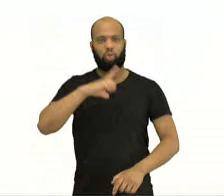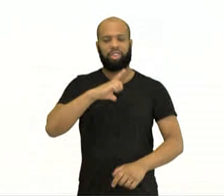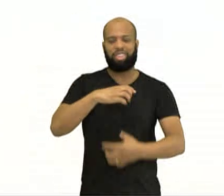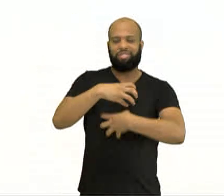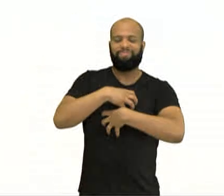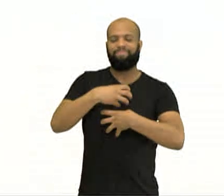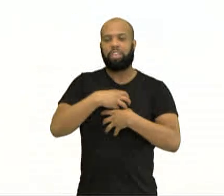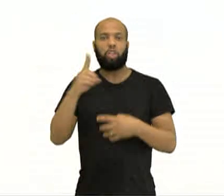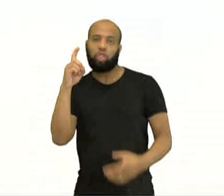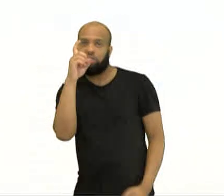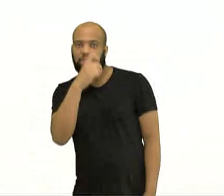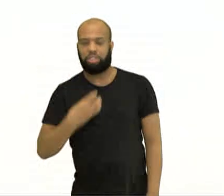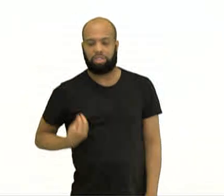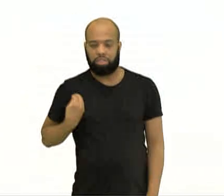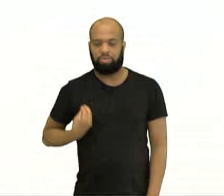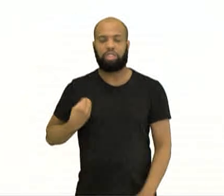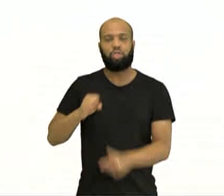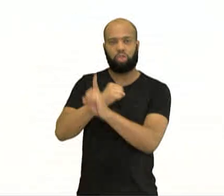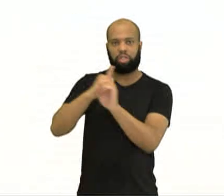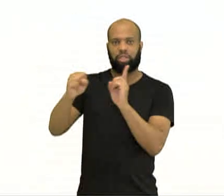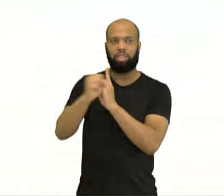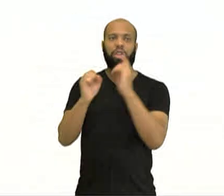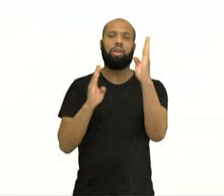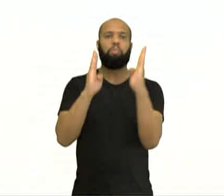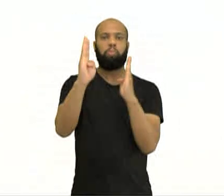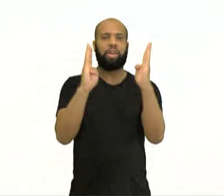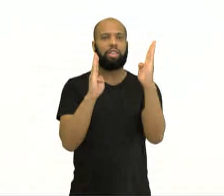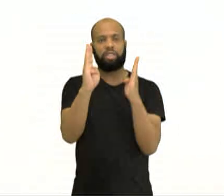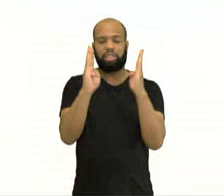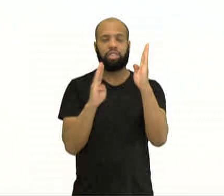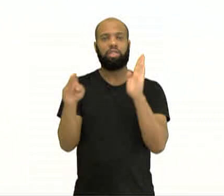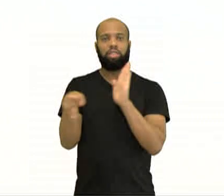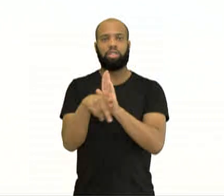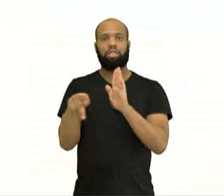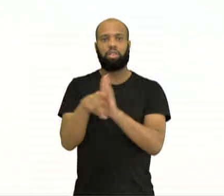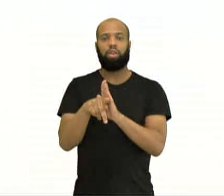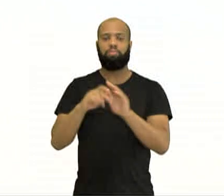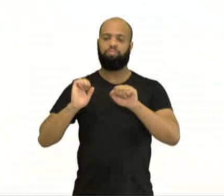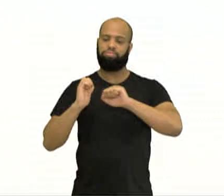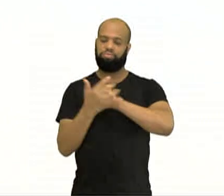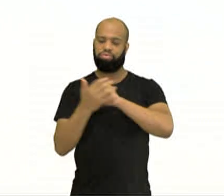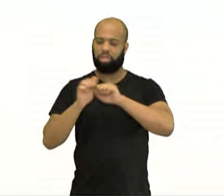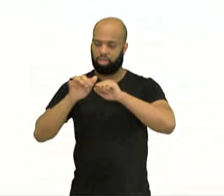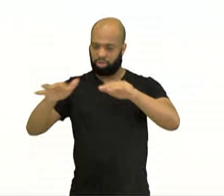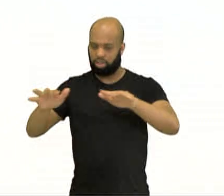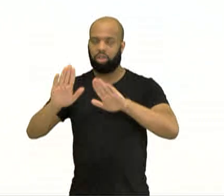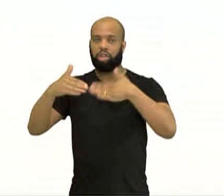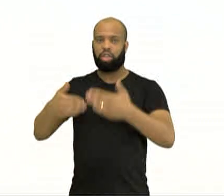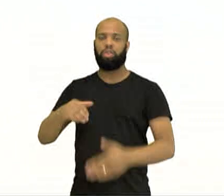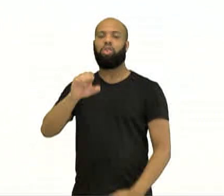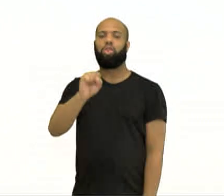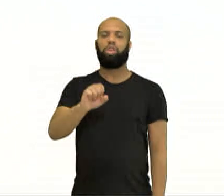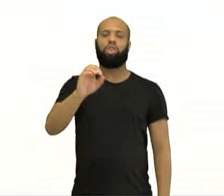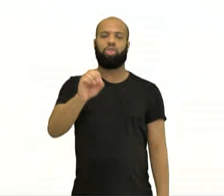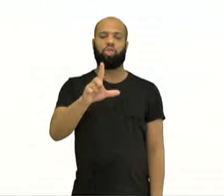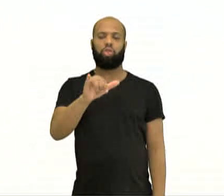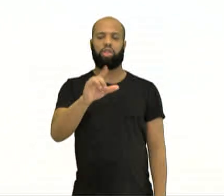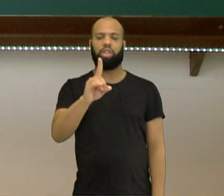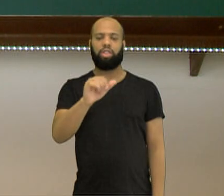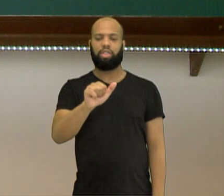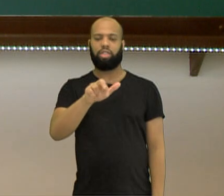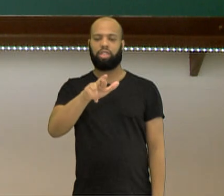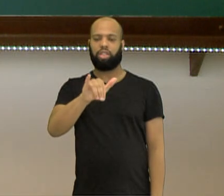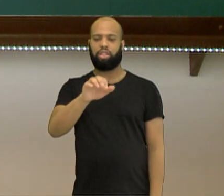social durante a pandemia. Então, a solidariedade ela é apresentada como uma das armas